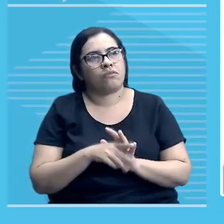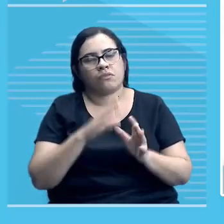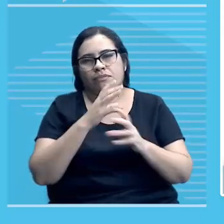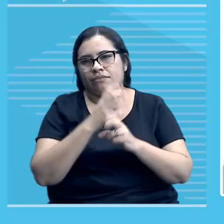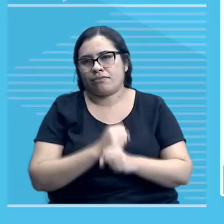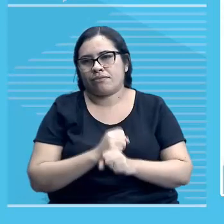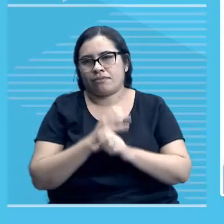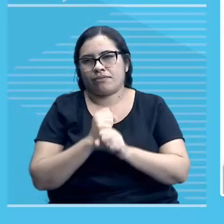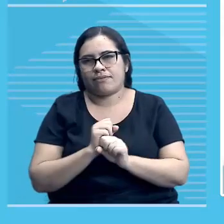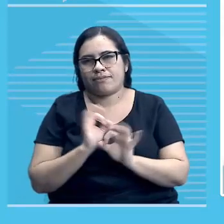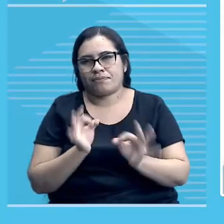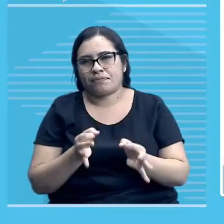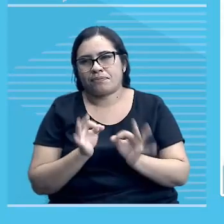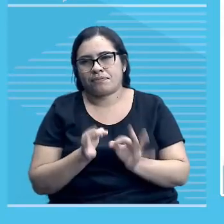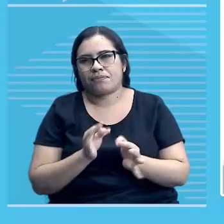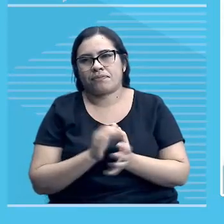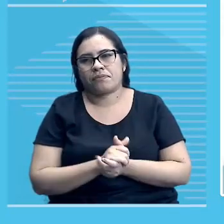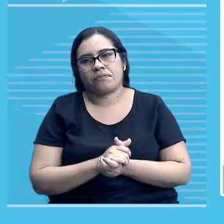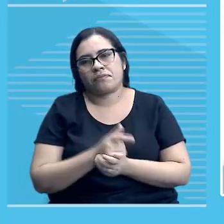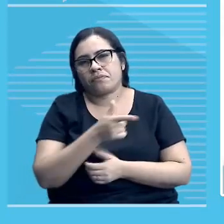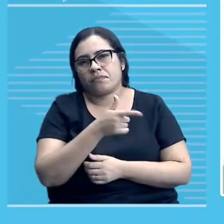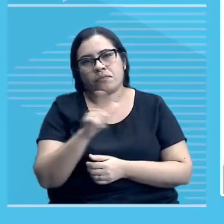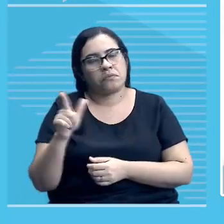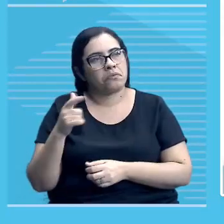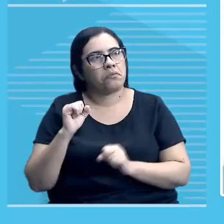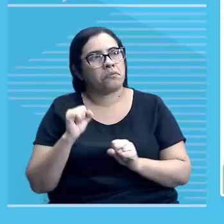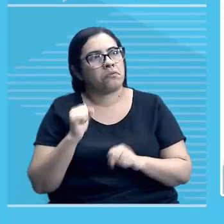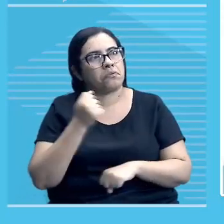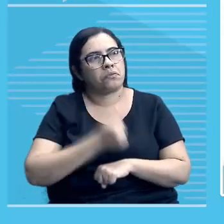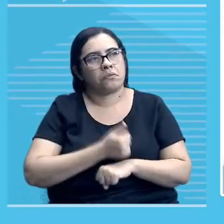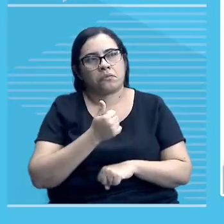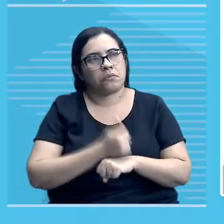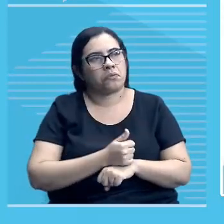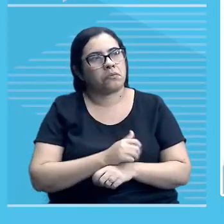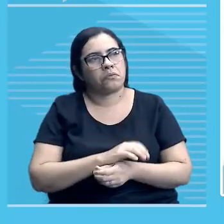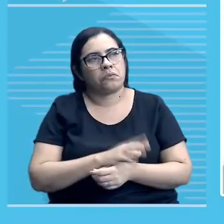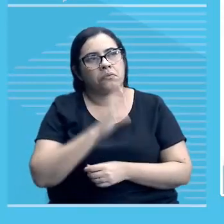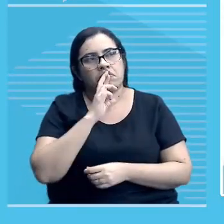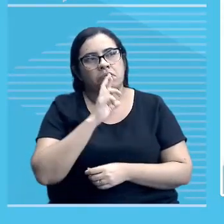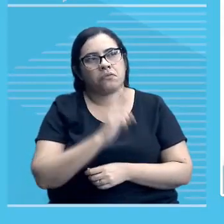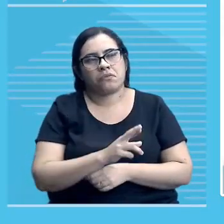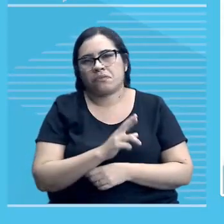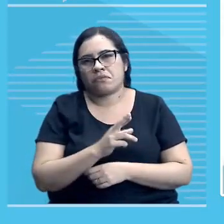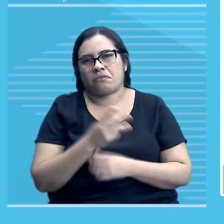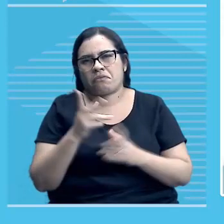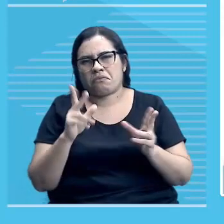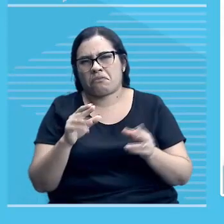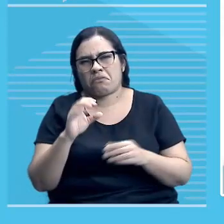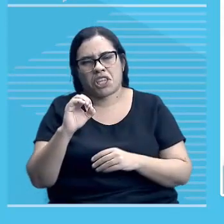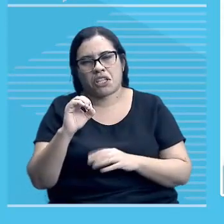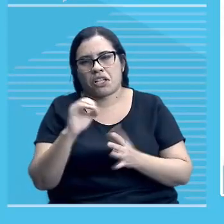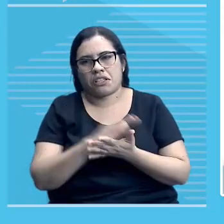equação. E os outros você pode substituir. Não vai dar resultado igual a zero.